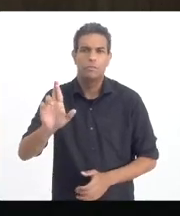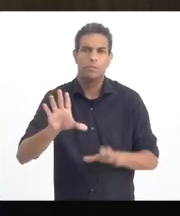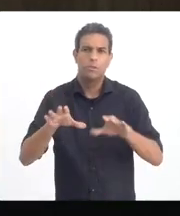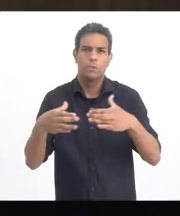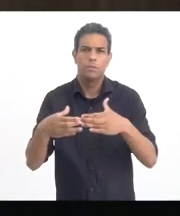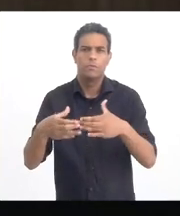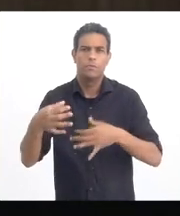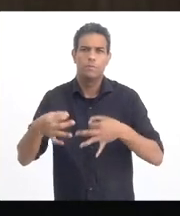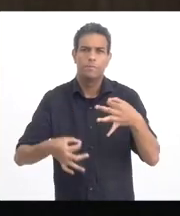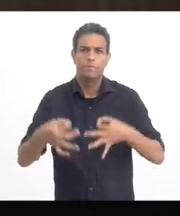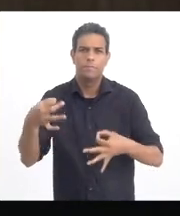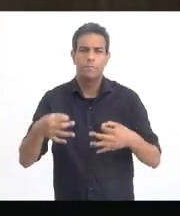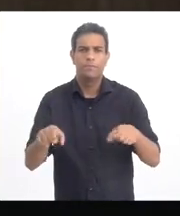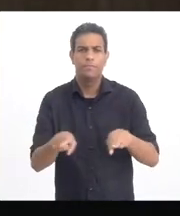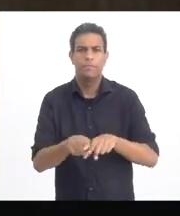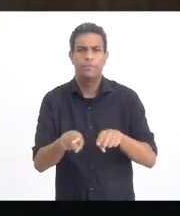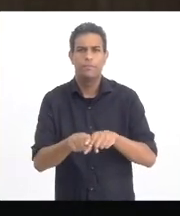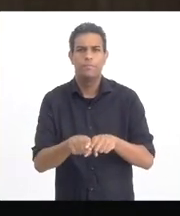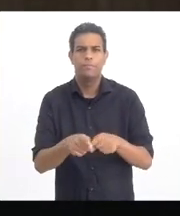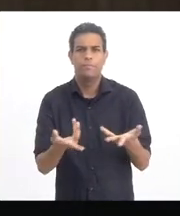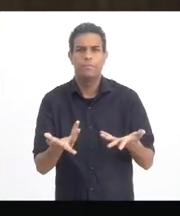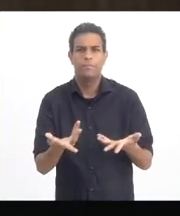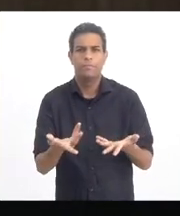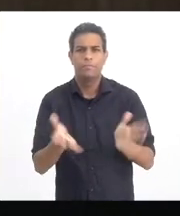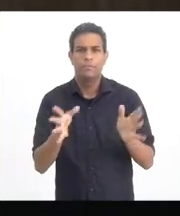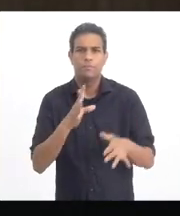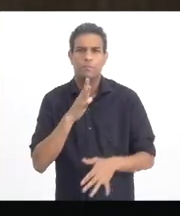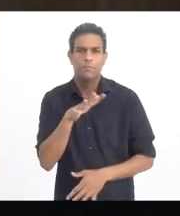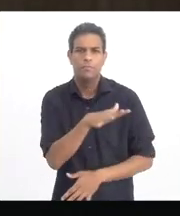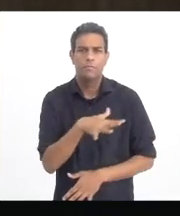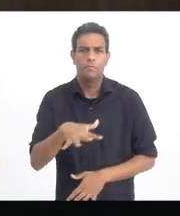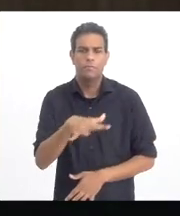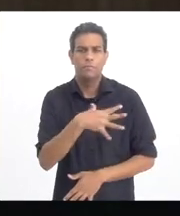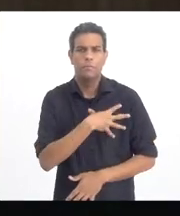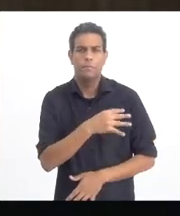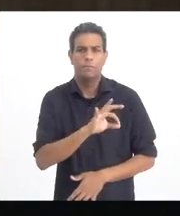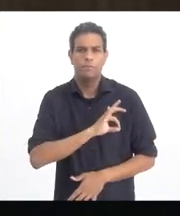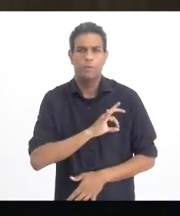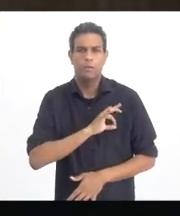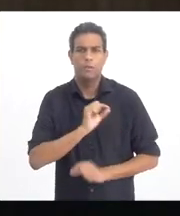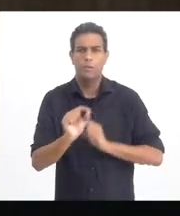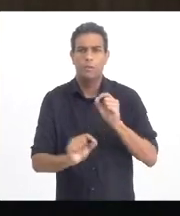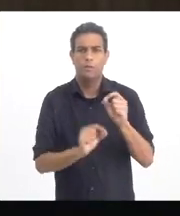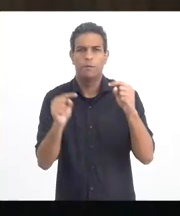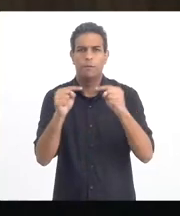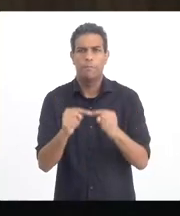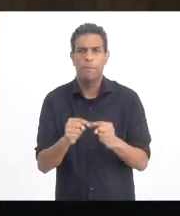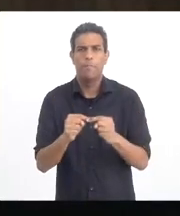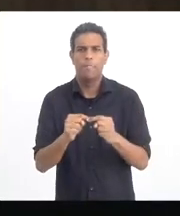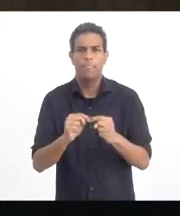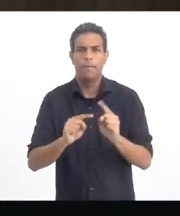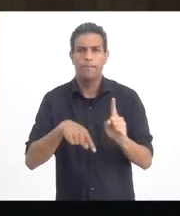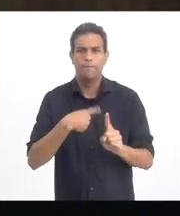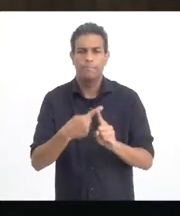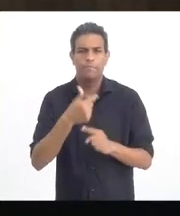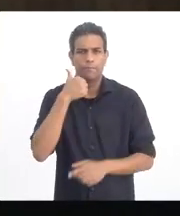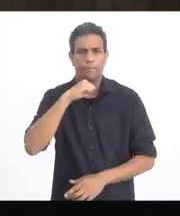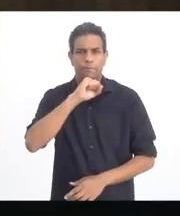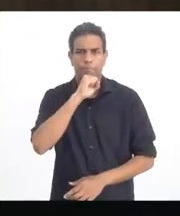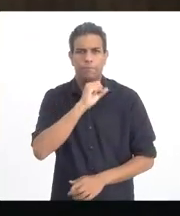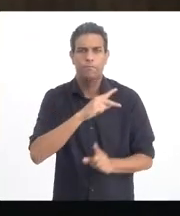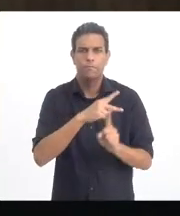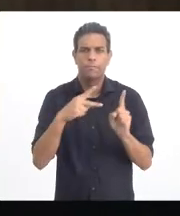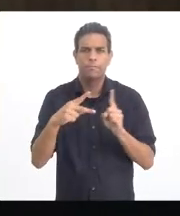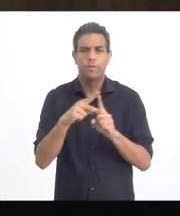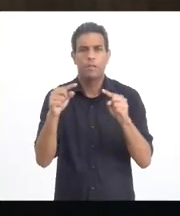Jurídico, mas também como filho de extinto policial militar e hoje filho de pensionista.